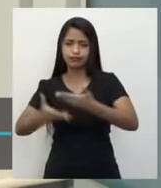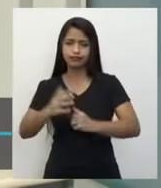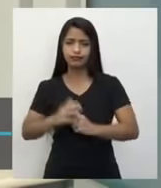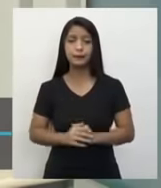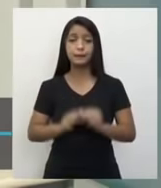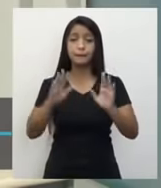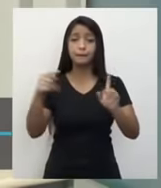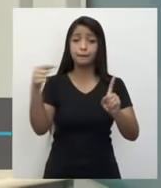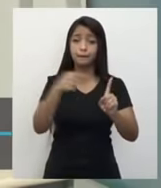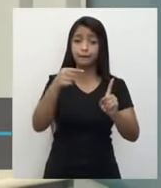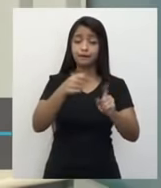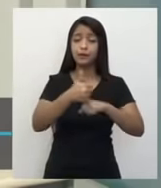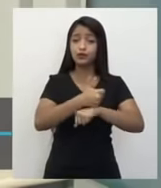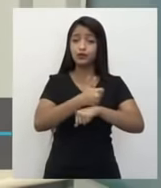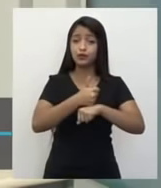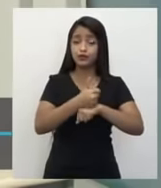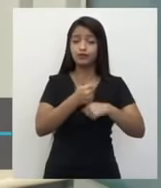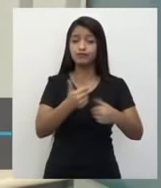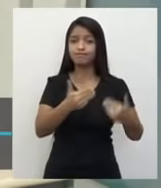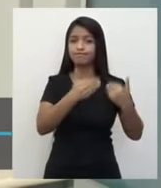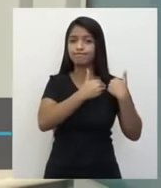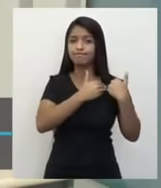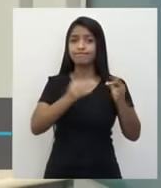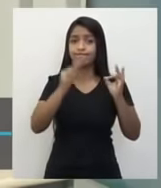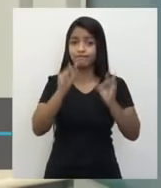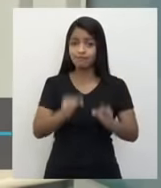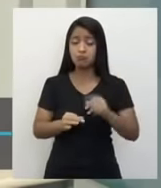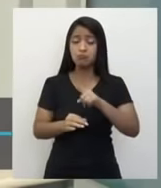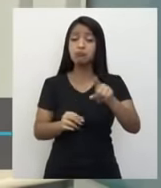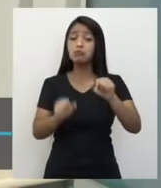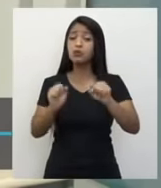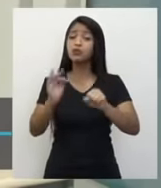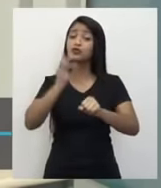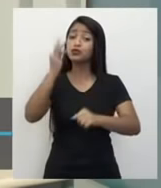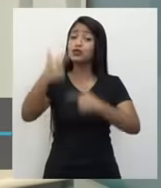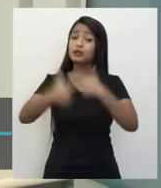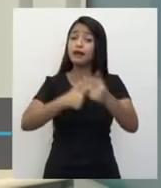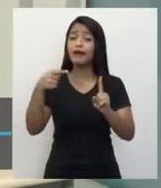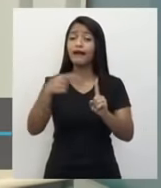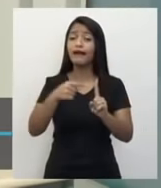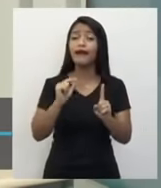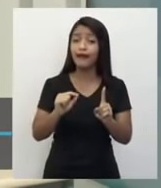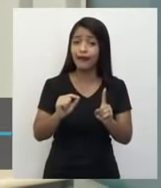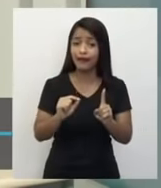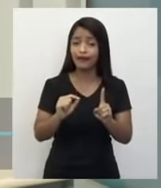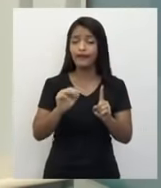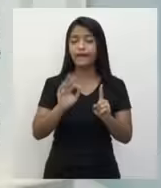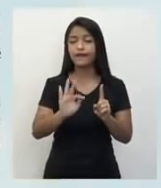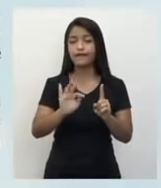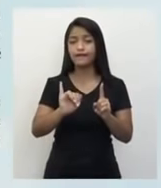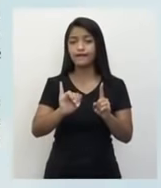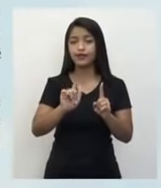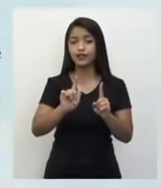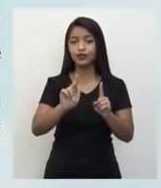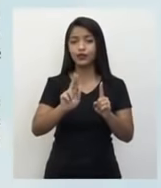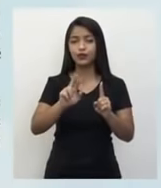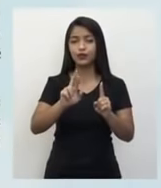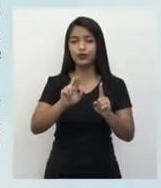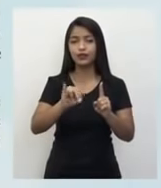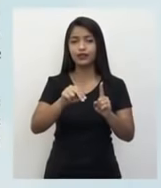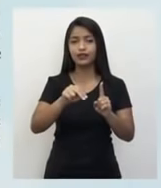que cuida, e caso vocês queiram se especializar, trabalhar com isso, é o figurinista. Então, é de responsabilidade do